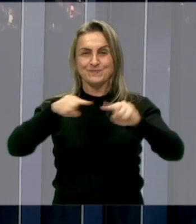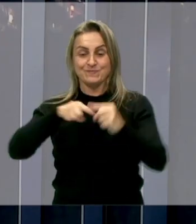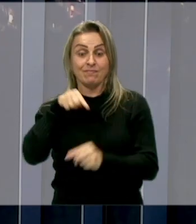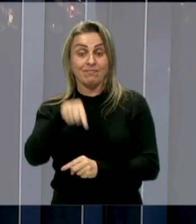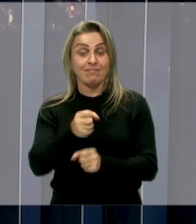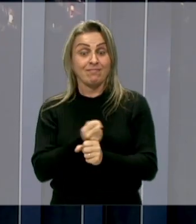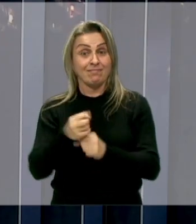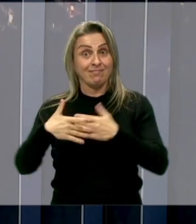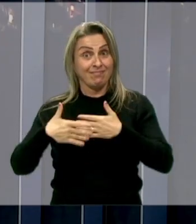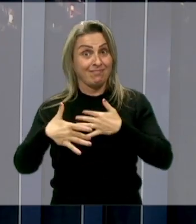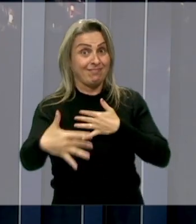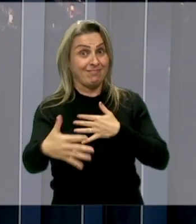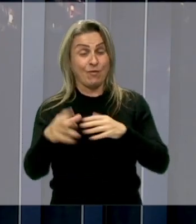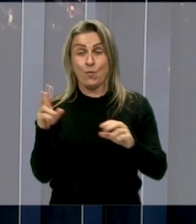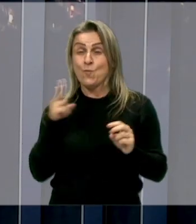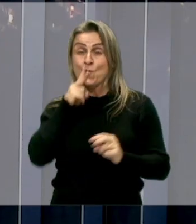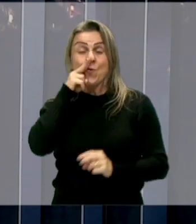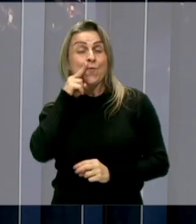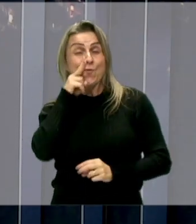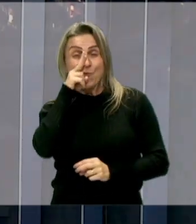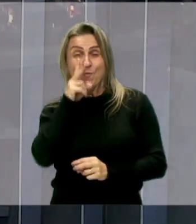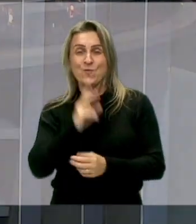ó, bombando.